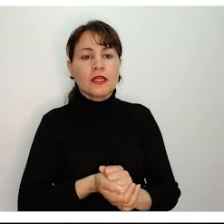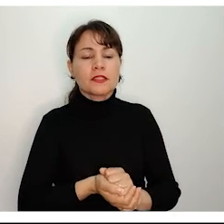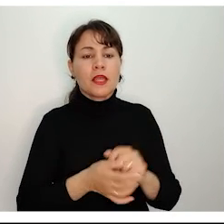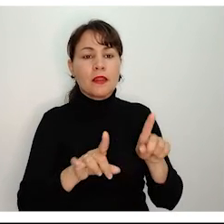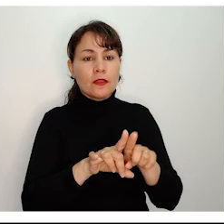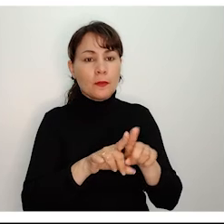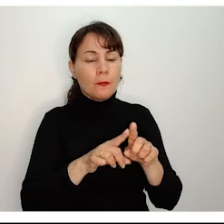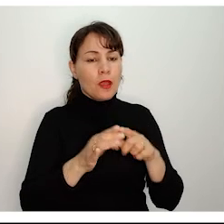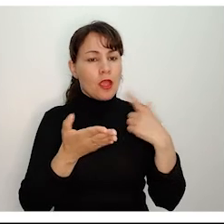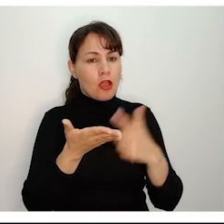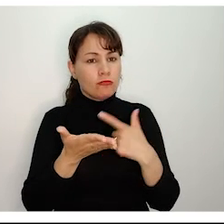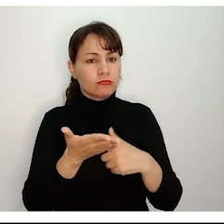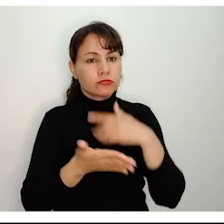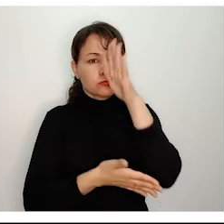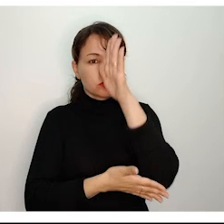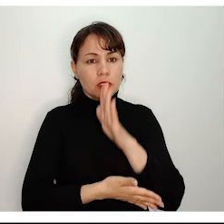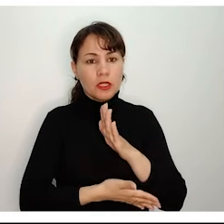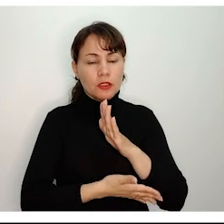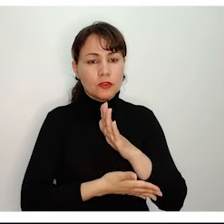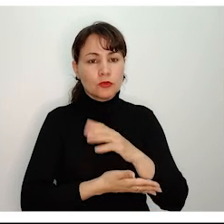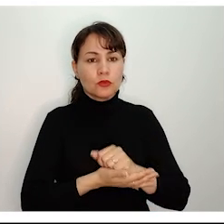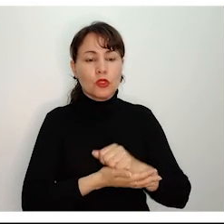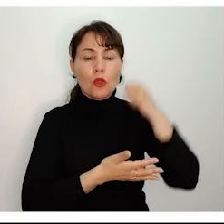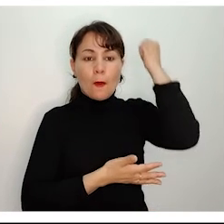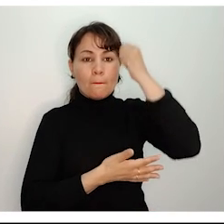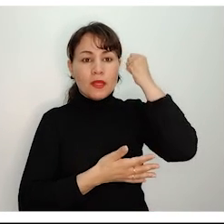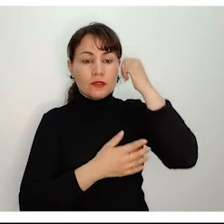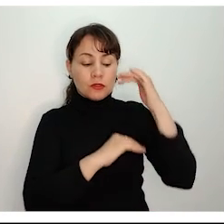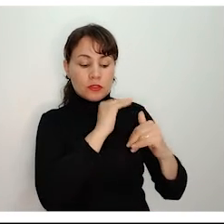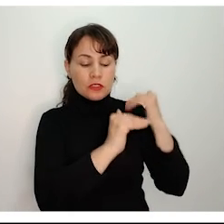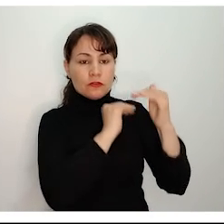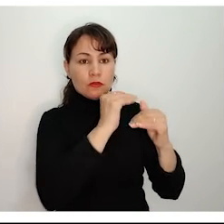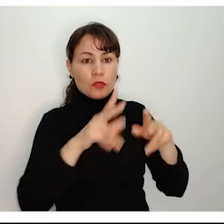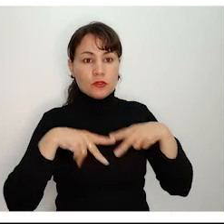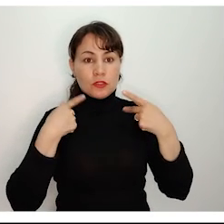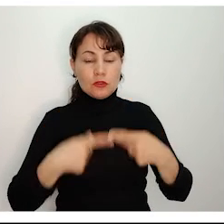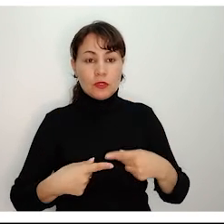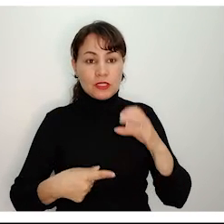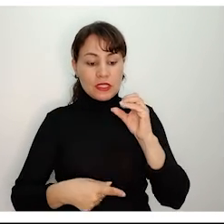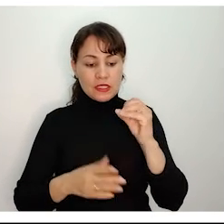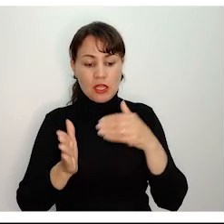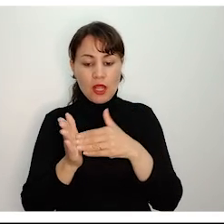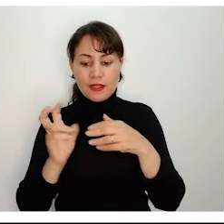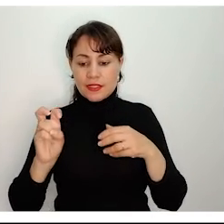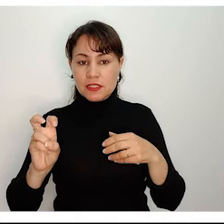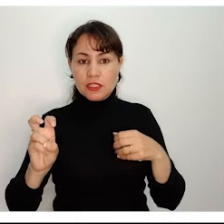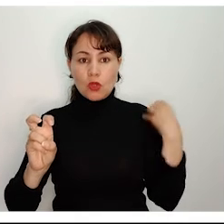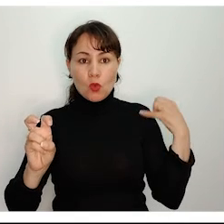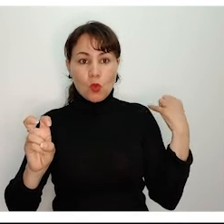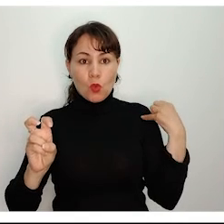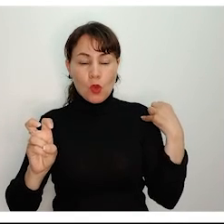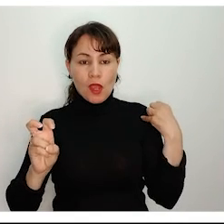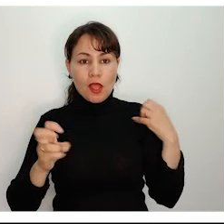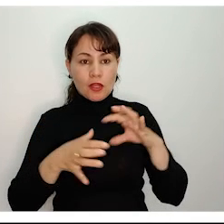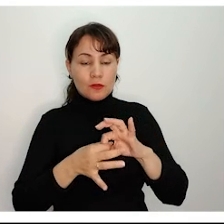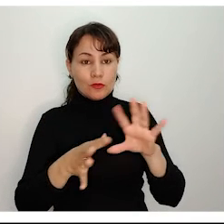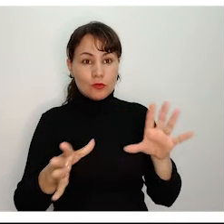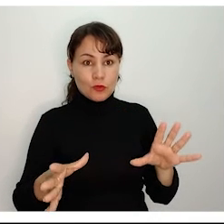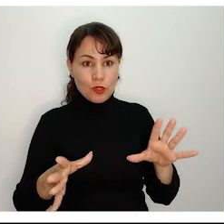Esse aqui é um e-book gratuito, Maturação e Desenvolvimento do Ser Humano de 0 a 5